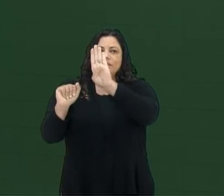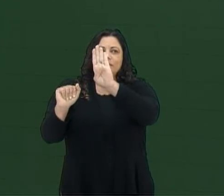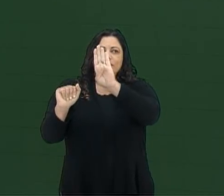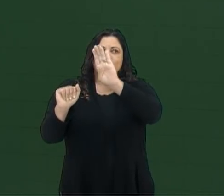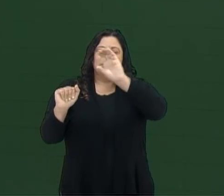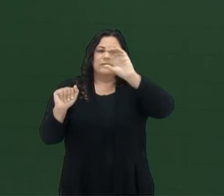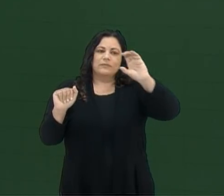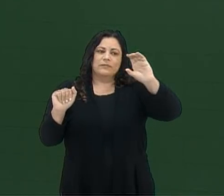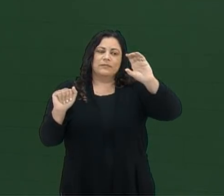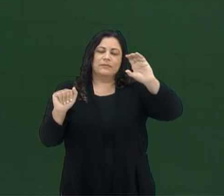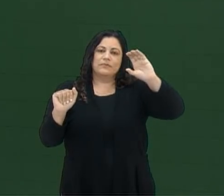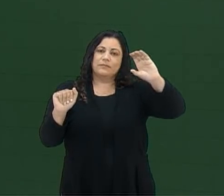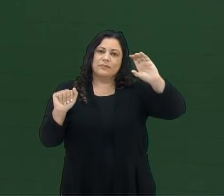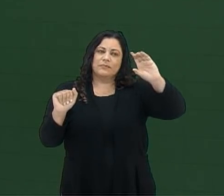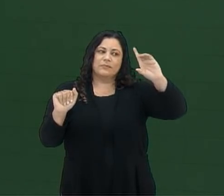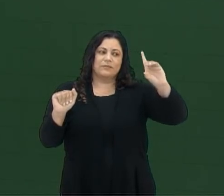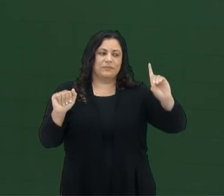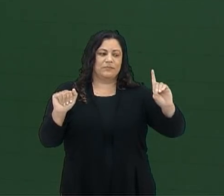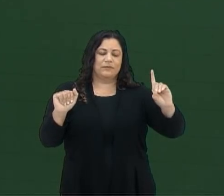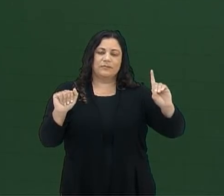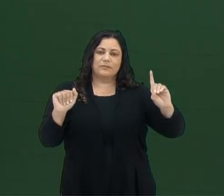CD,